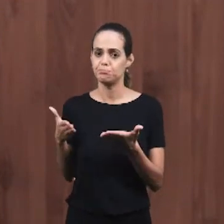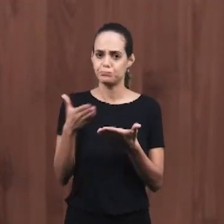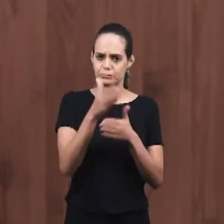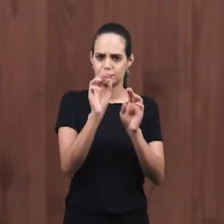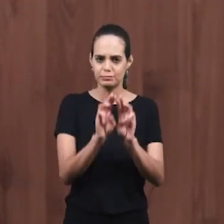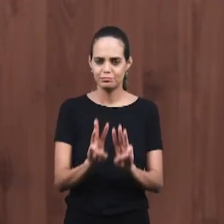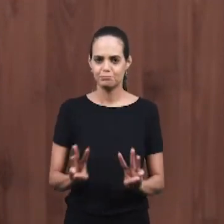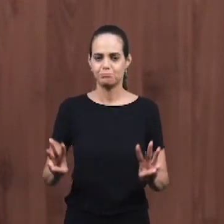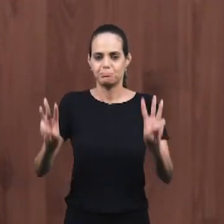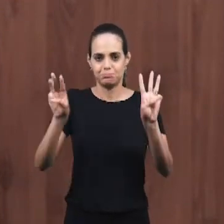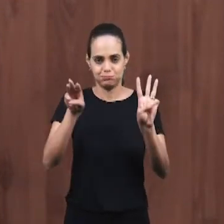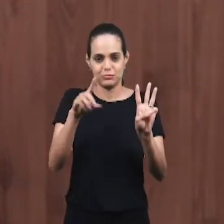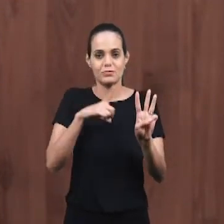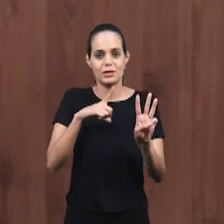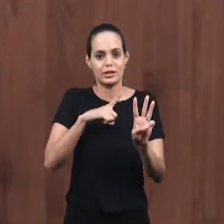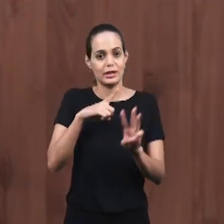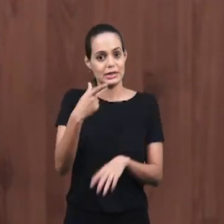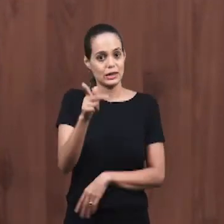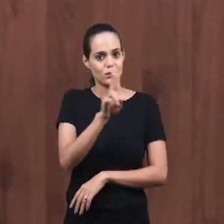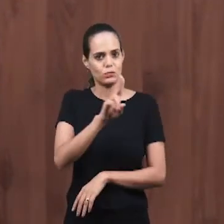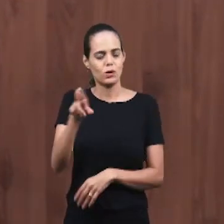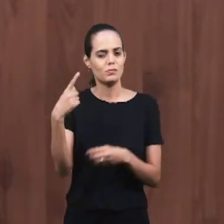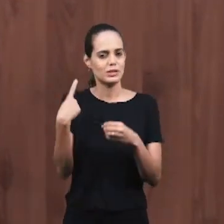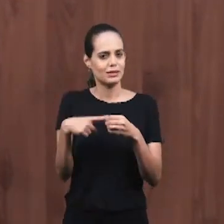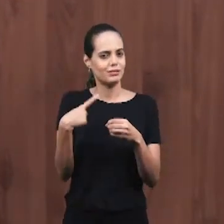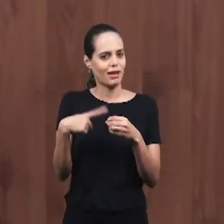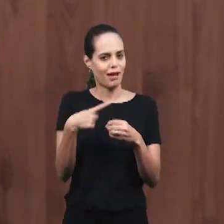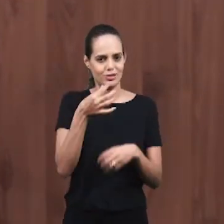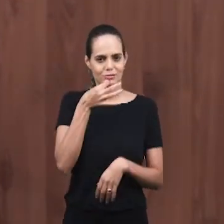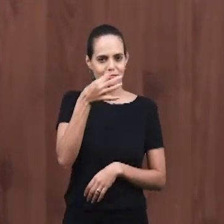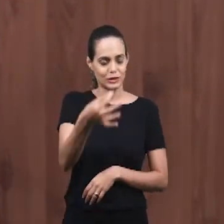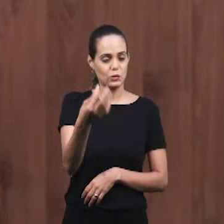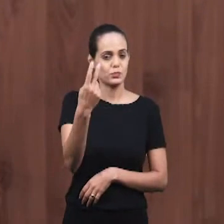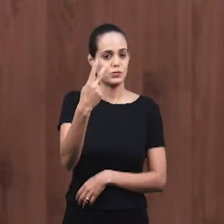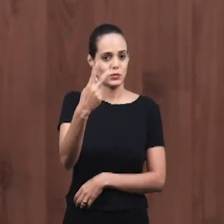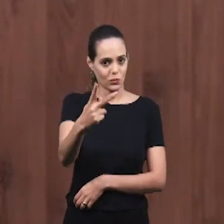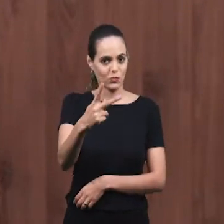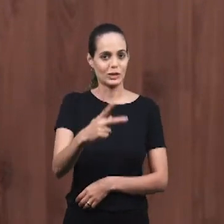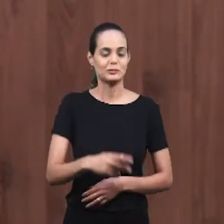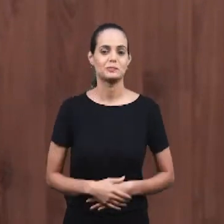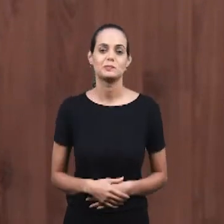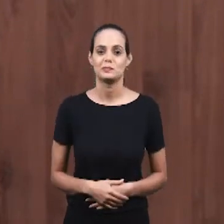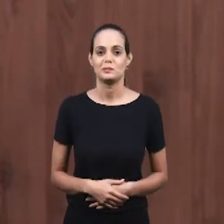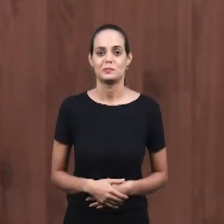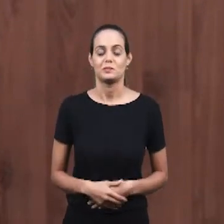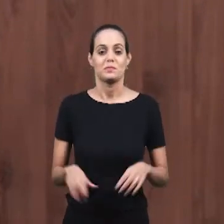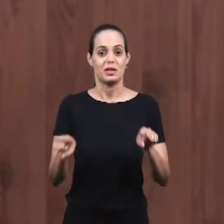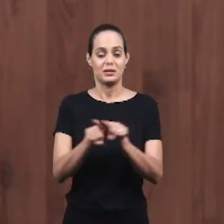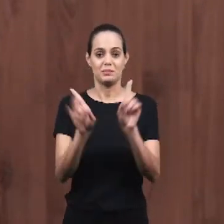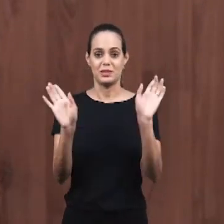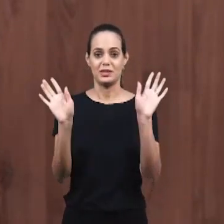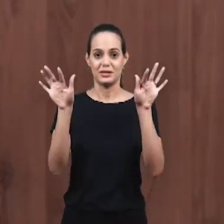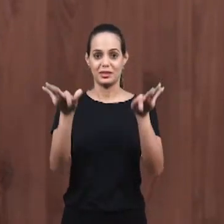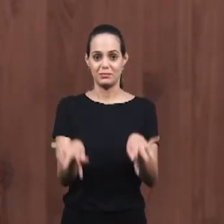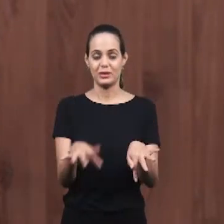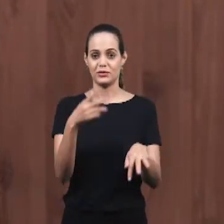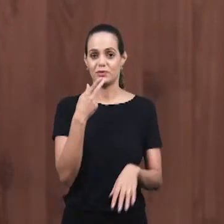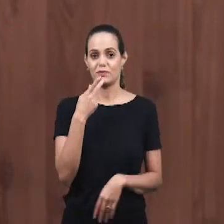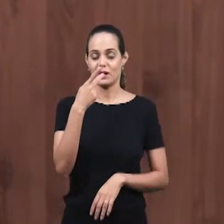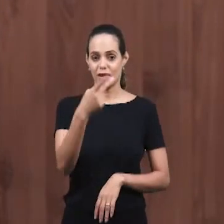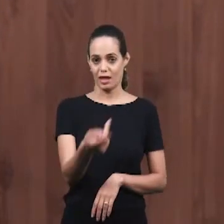entrar nesse site. E aí você vai poder ver ali o seu nome, o nome da sua cidade, a sua contribuição, como foi. E